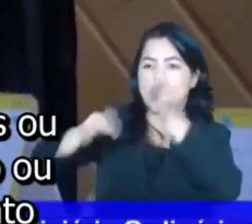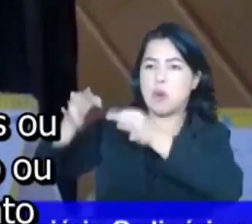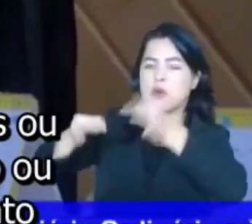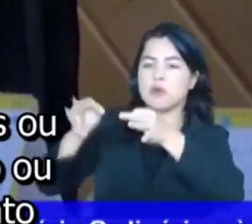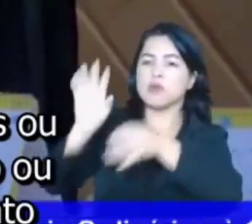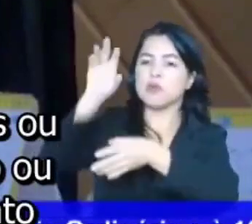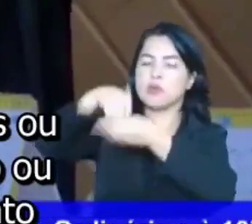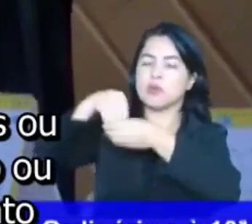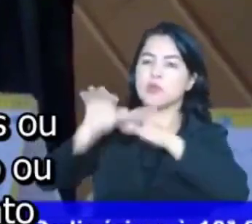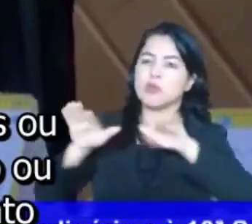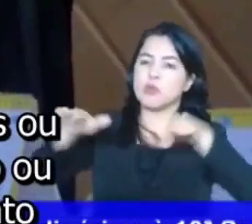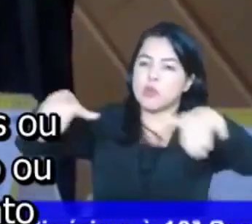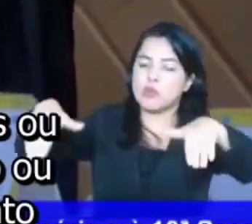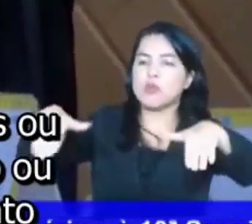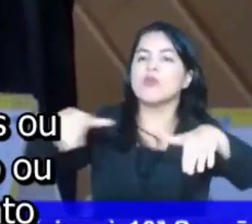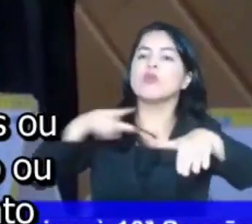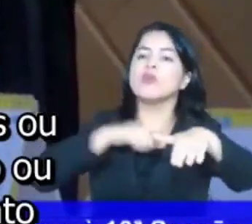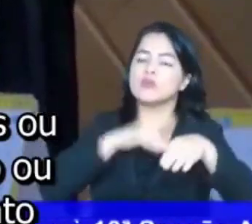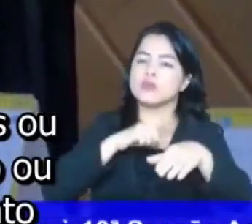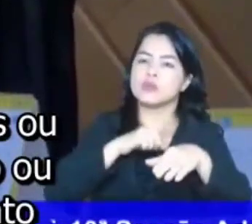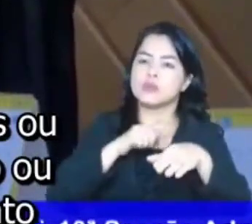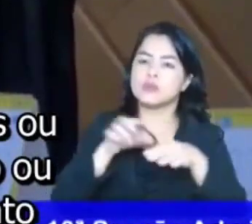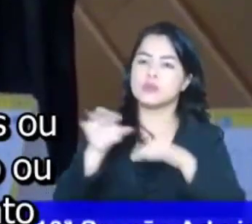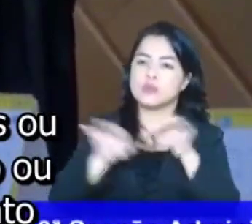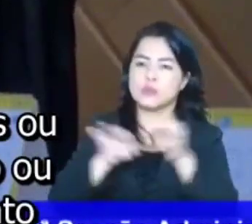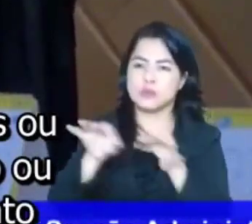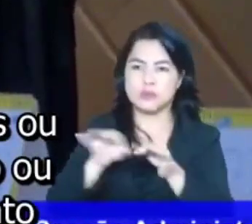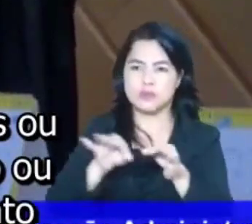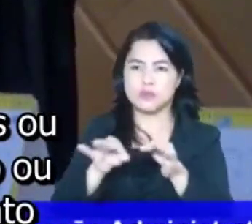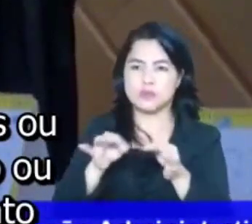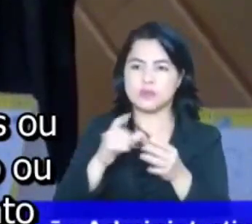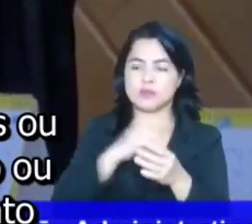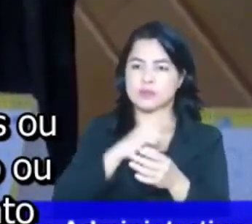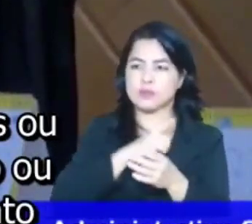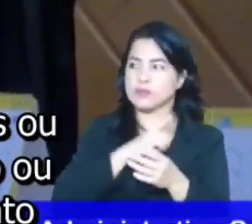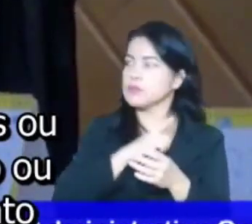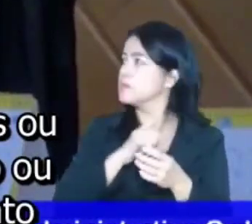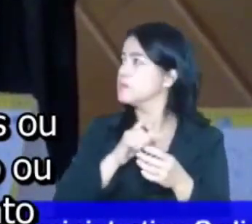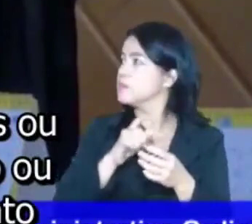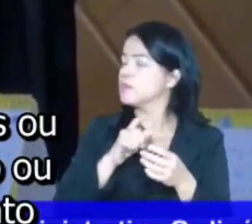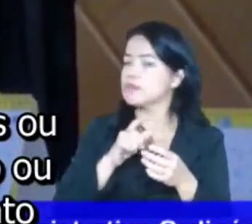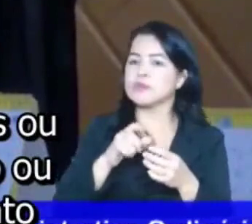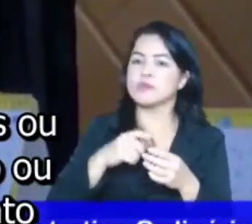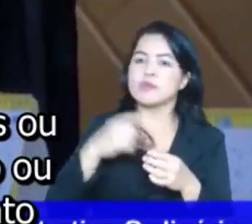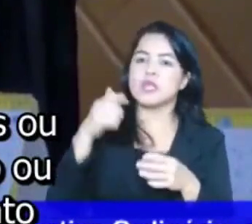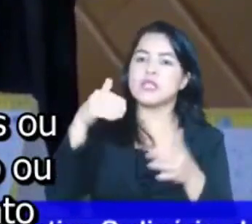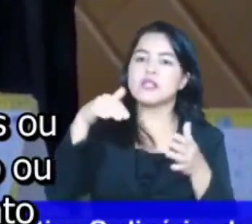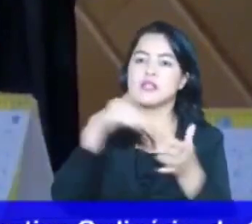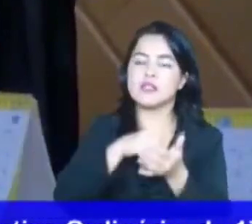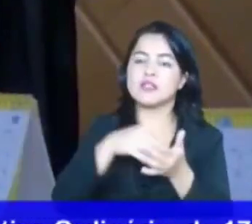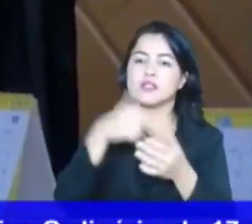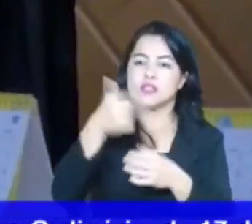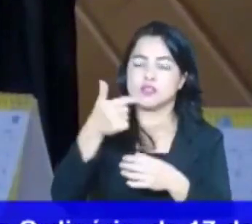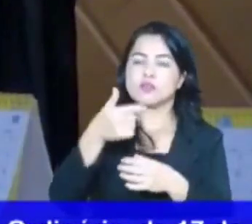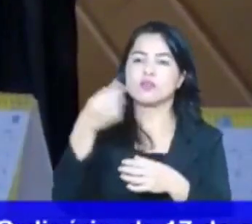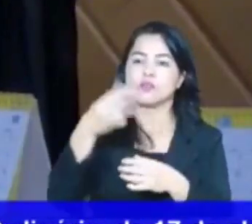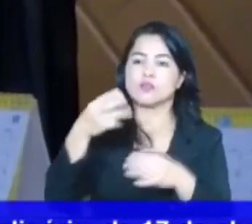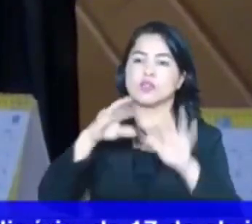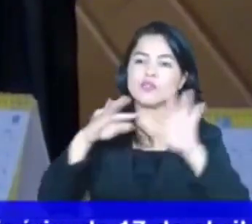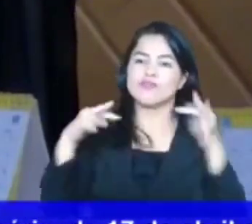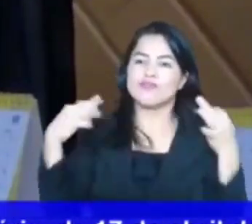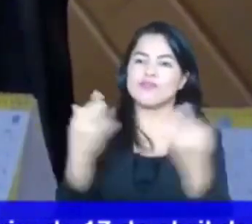tribunais eleitorais ou como juiz eleitoral o cônjuge, o parente consanguíneo ou afim em segundo grau, até o segundo grau, de candidato a